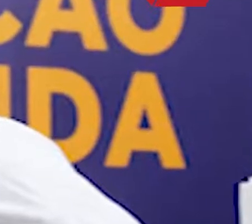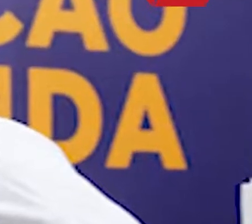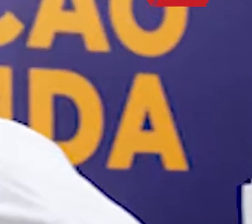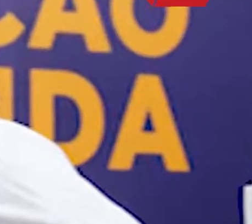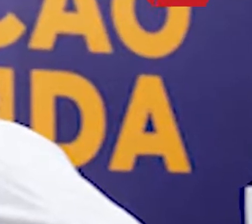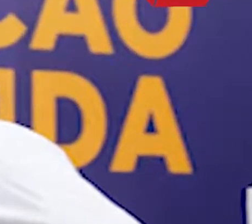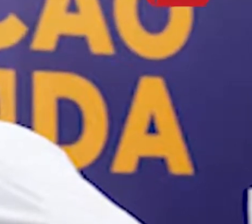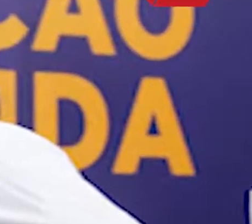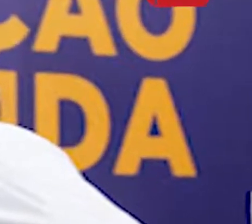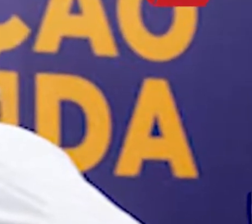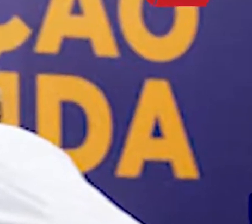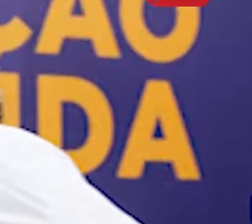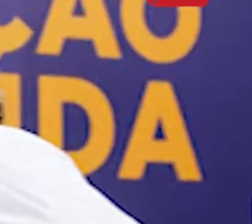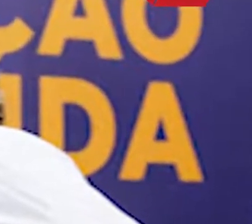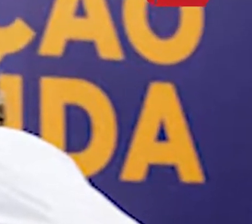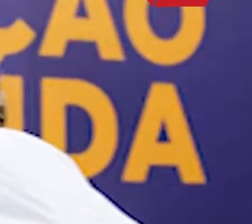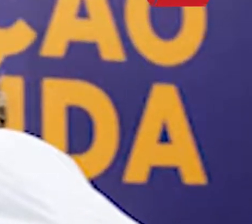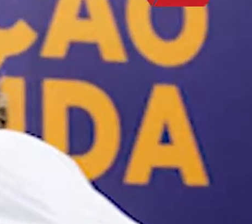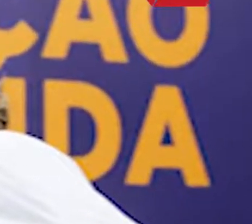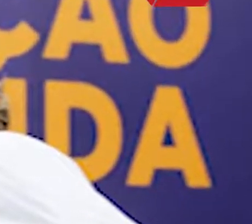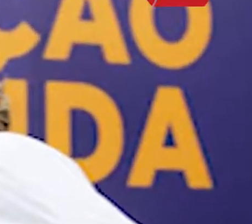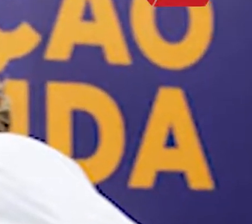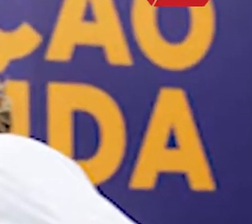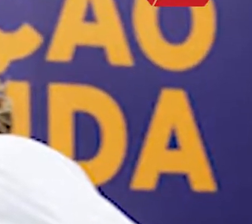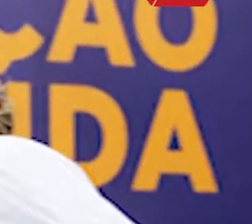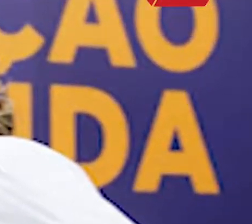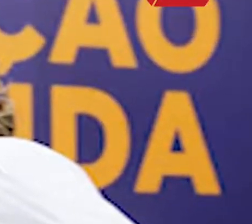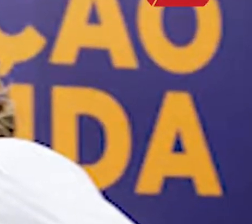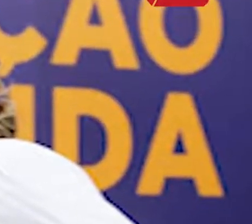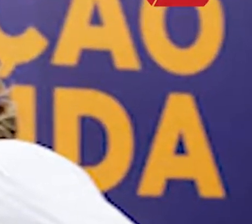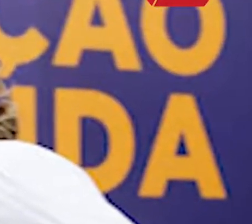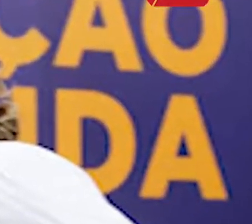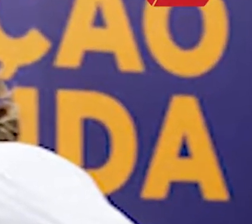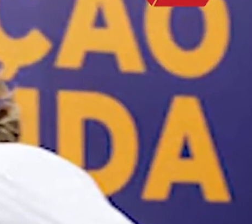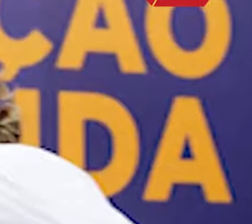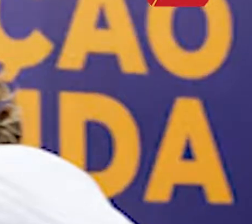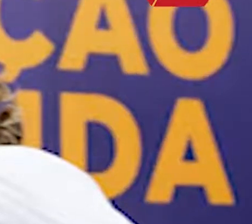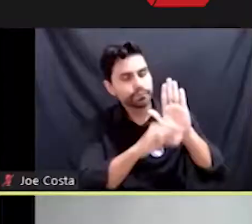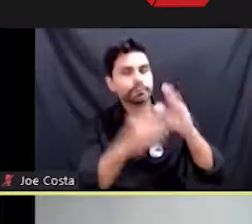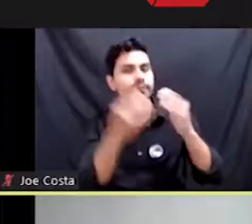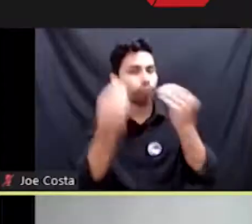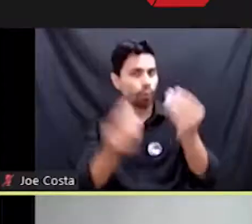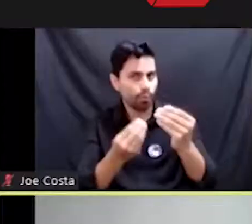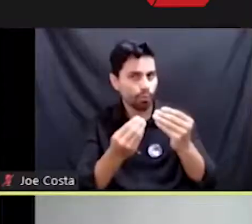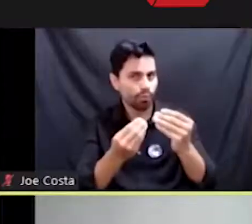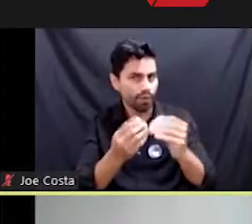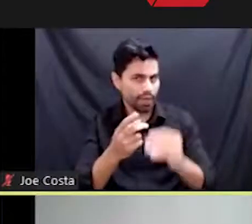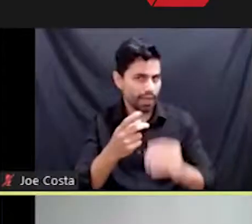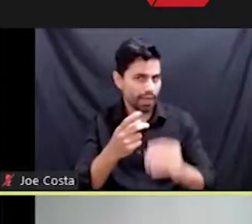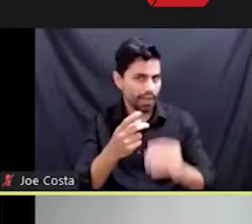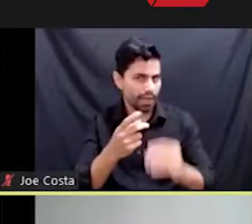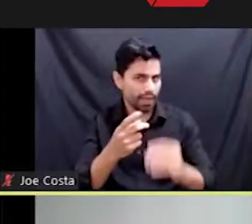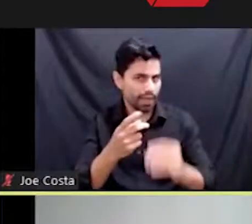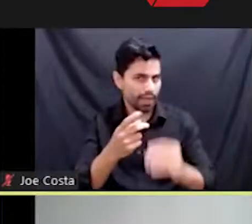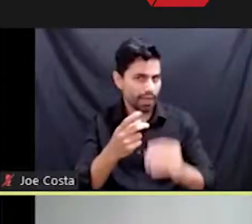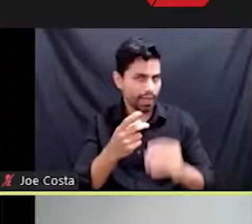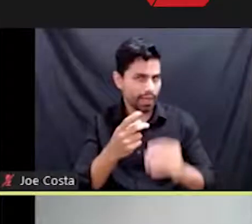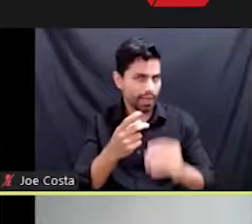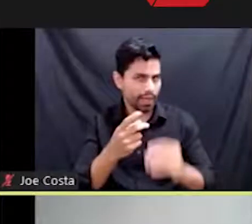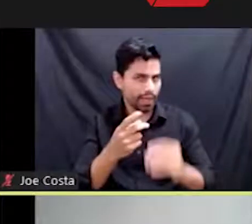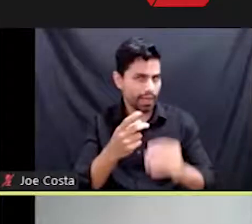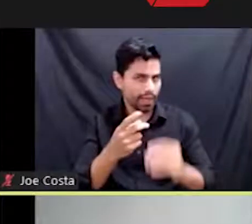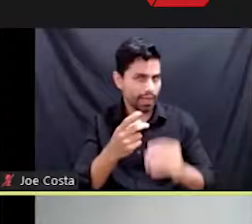mas a ideia é que a gente pense em que positivos legais né para incentivar né e